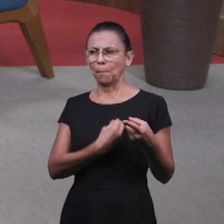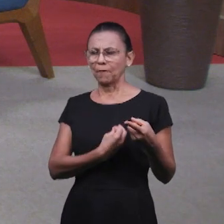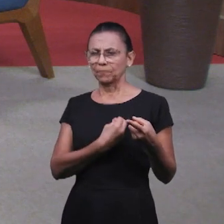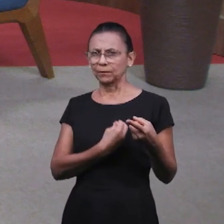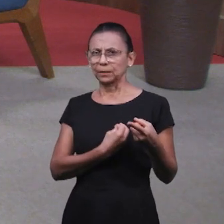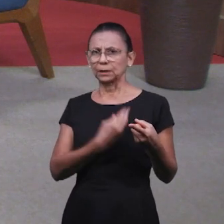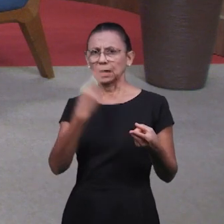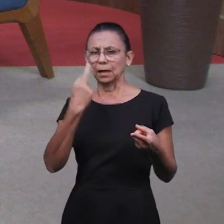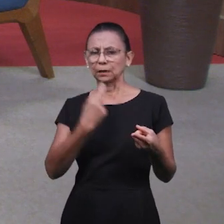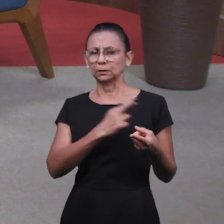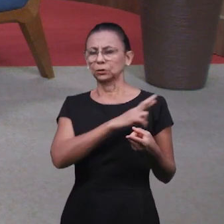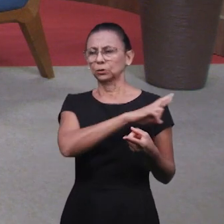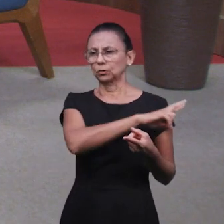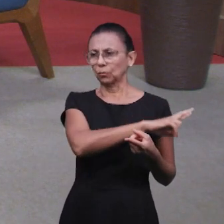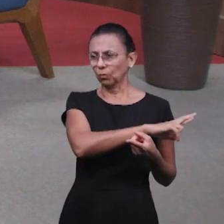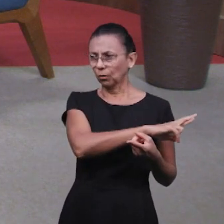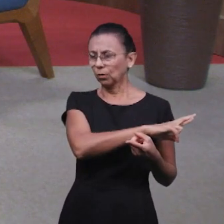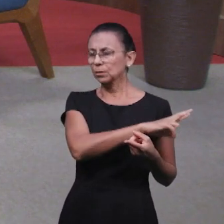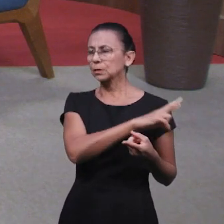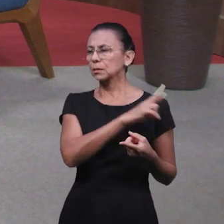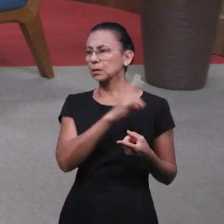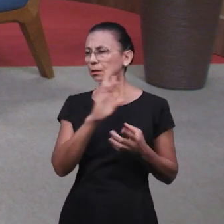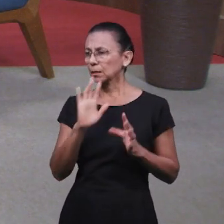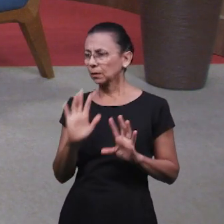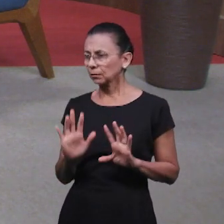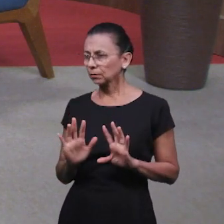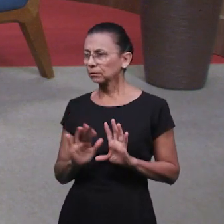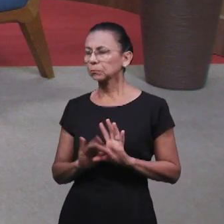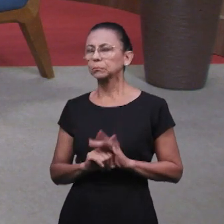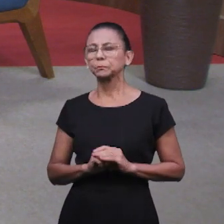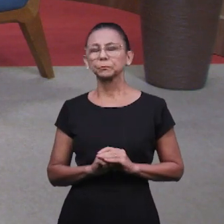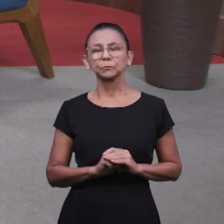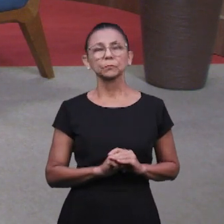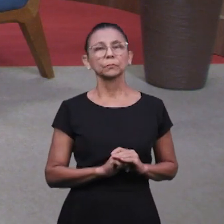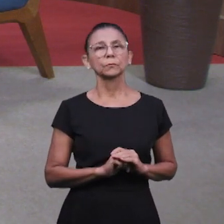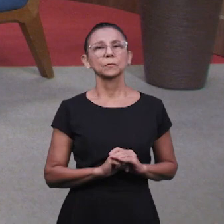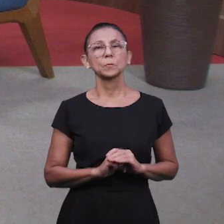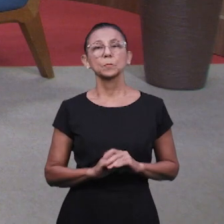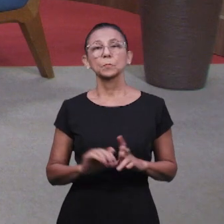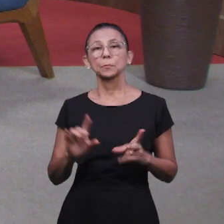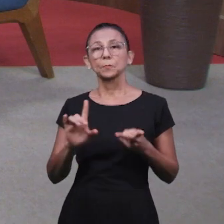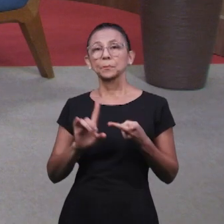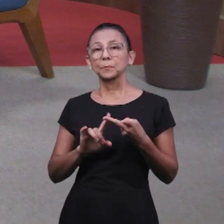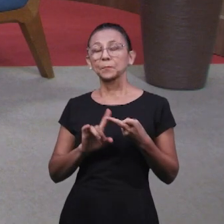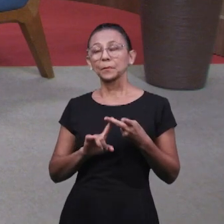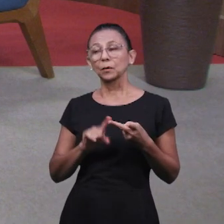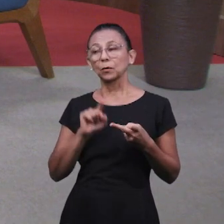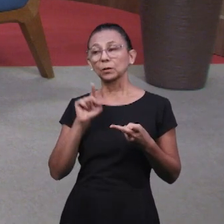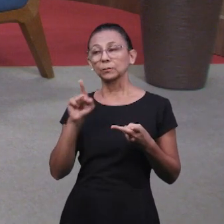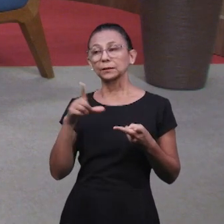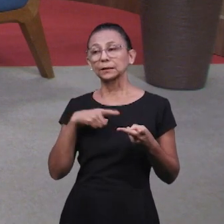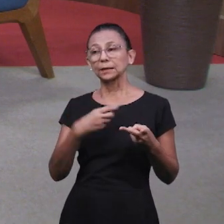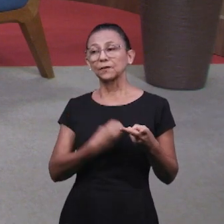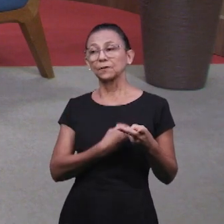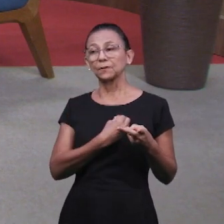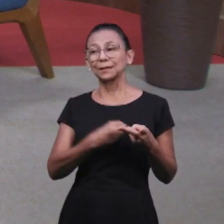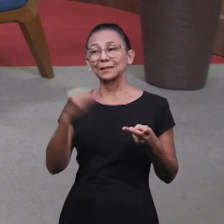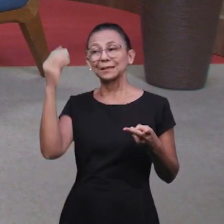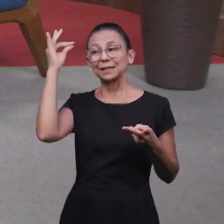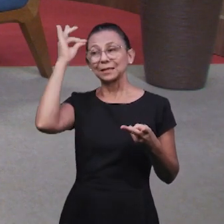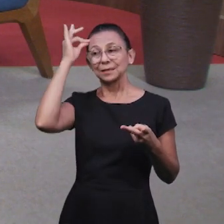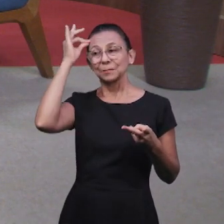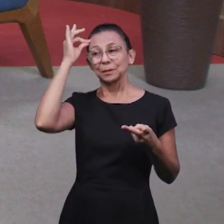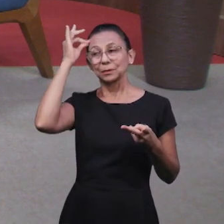vida religiosa. Tudo bem, né? Outra coisa é você ter